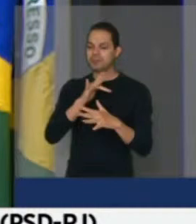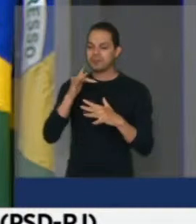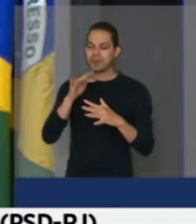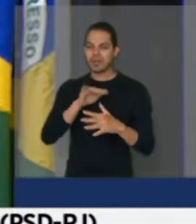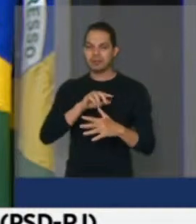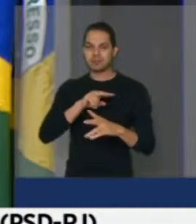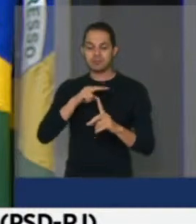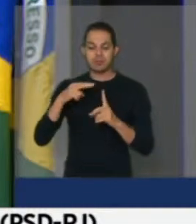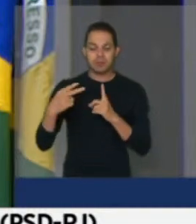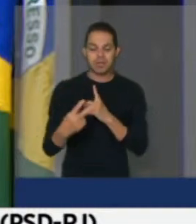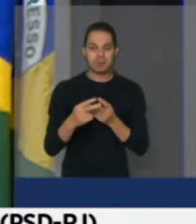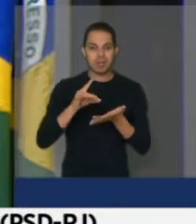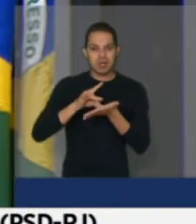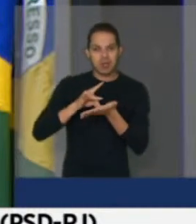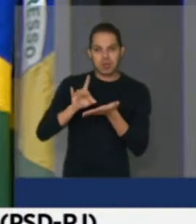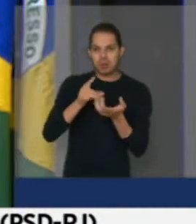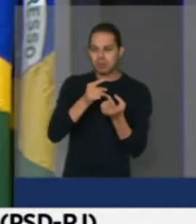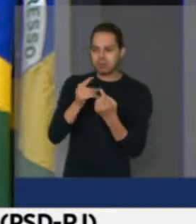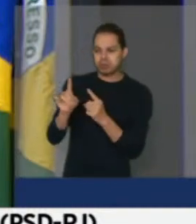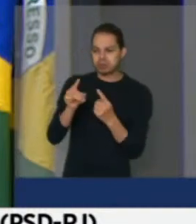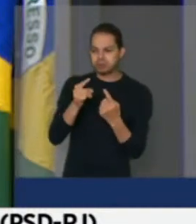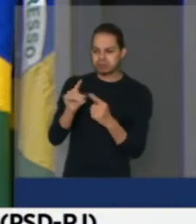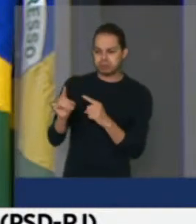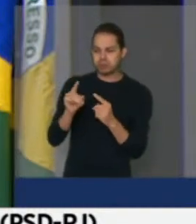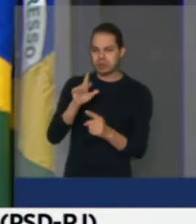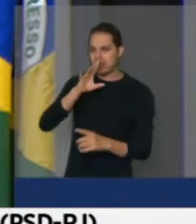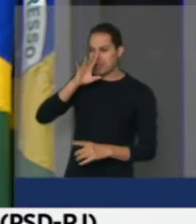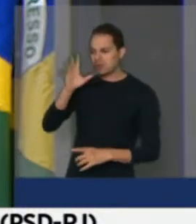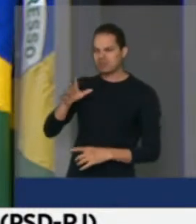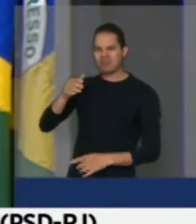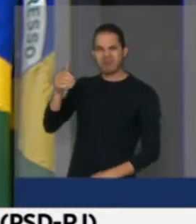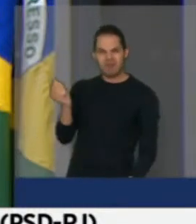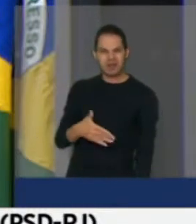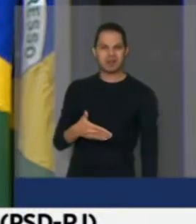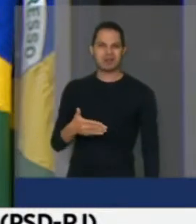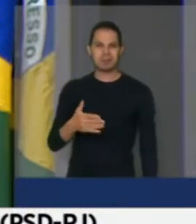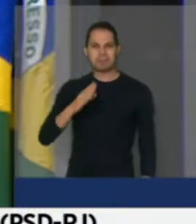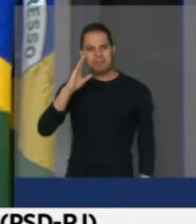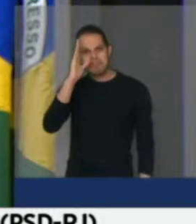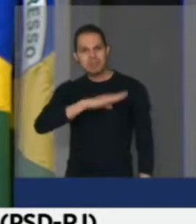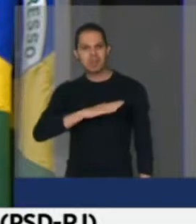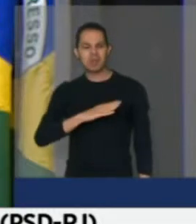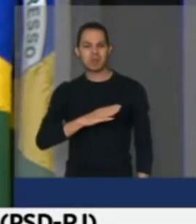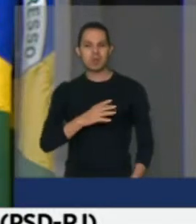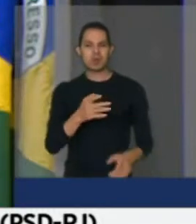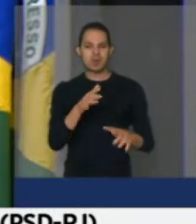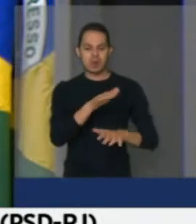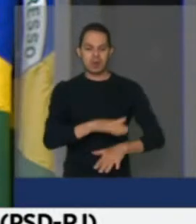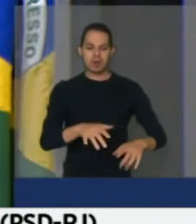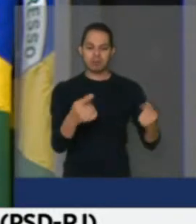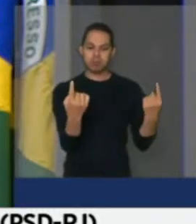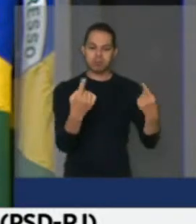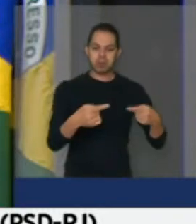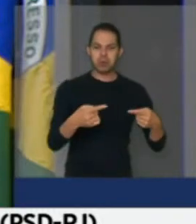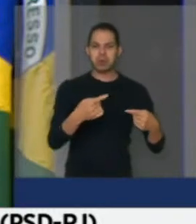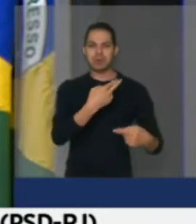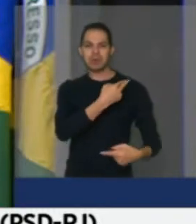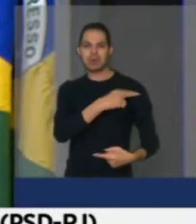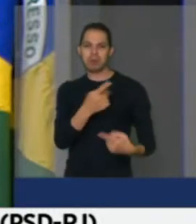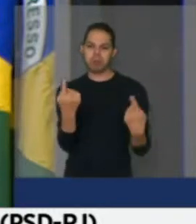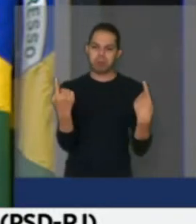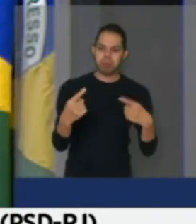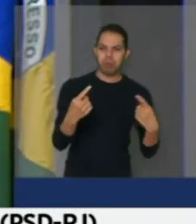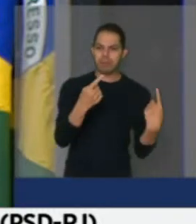inimigos. De uma acusação leviana de adversários políticos e religiosos.